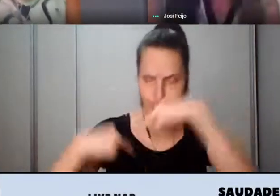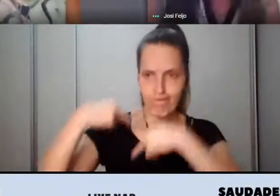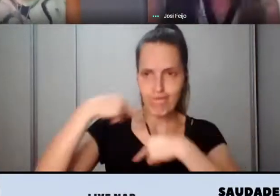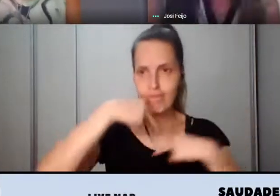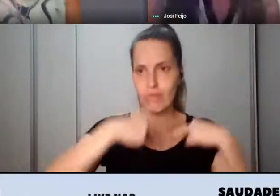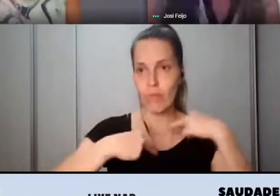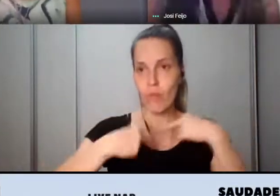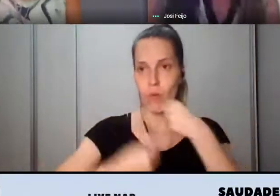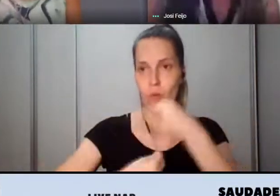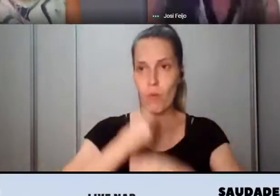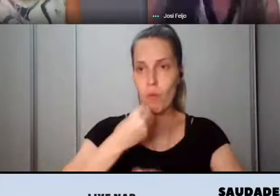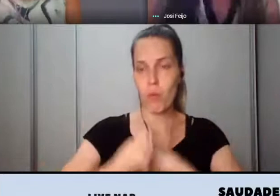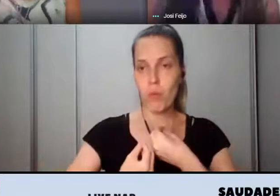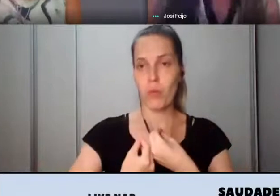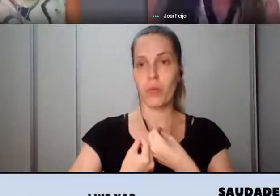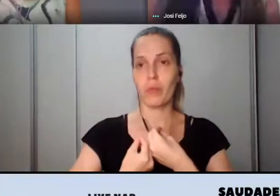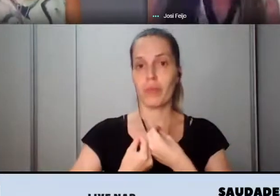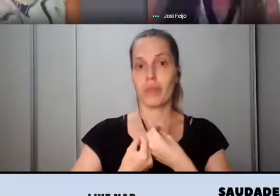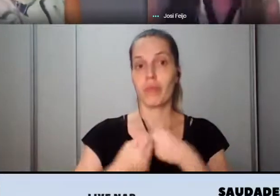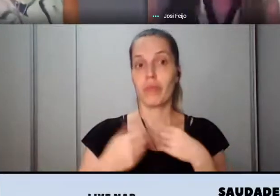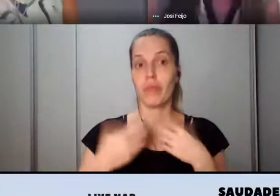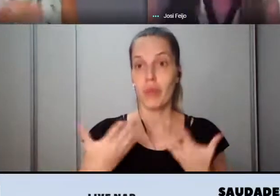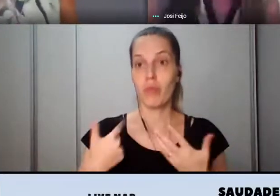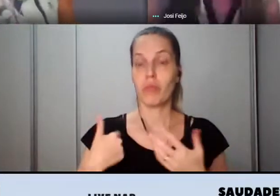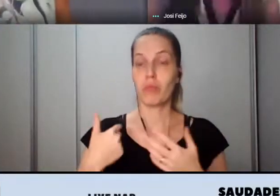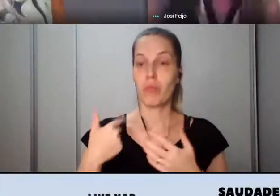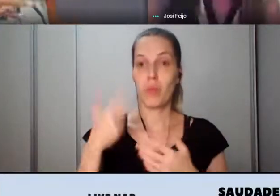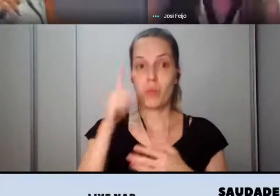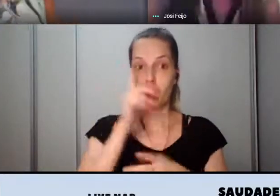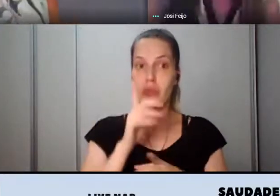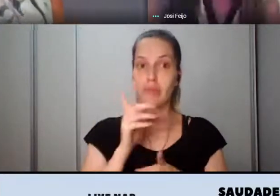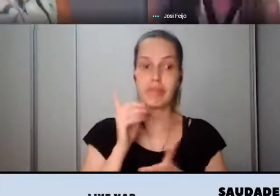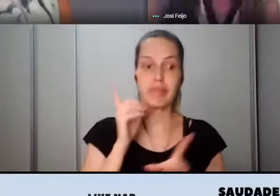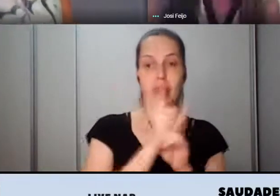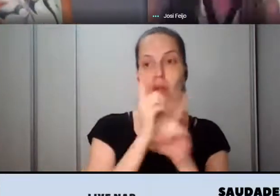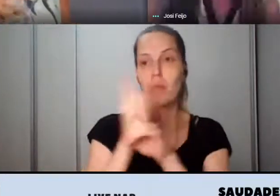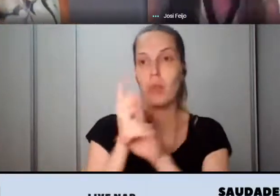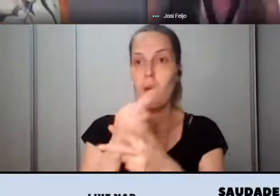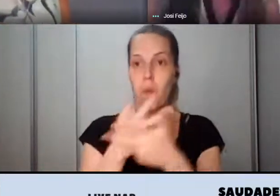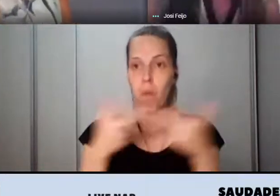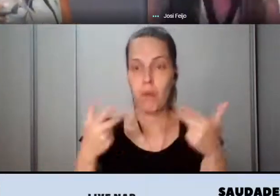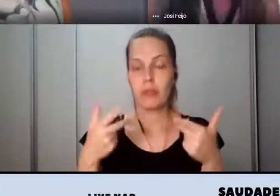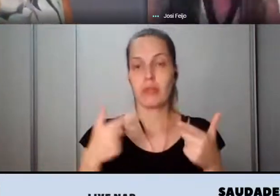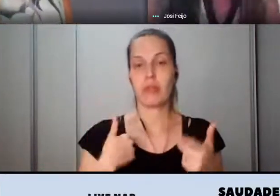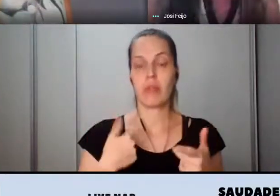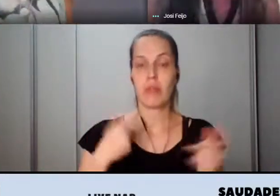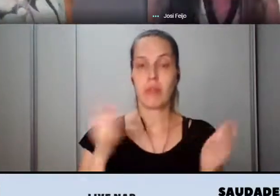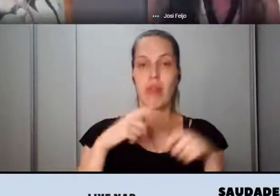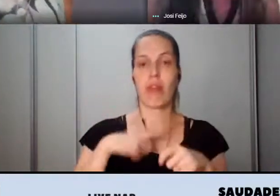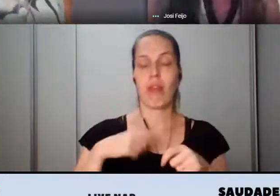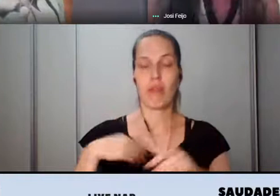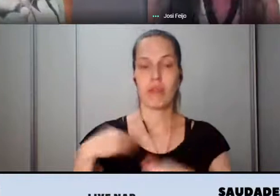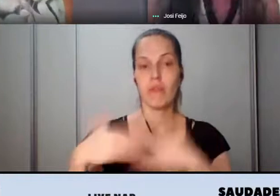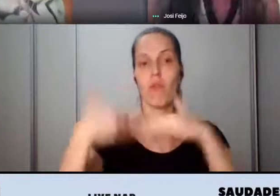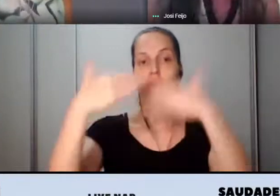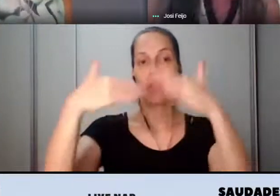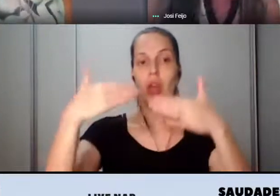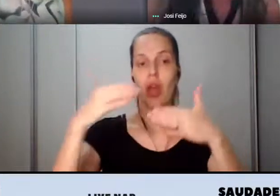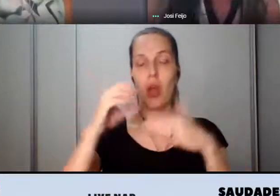ser desenvolvidas, coisas antes não, ou não pensadas, ou não exercitadas